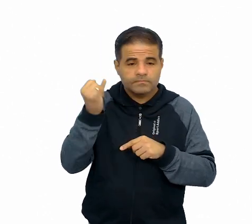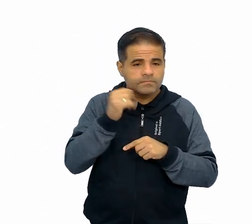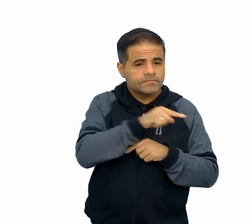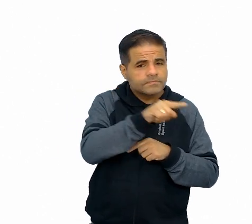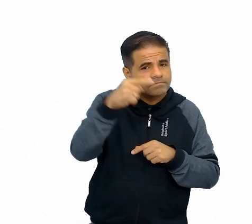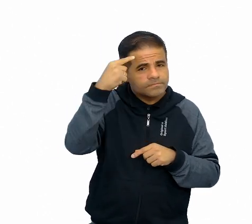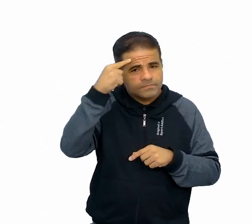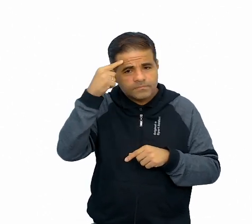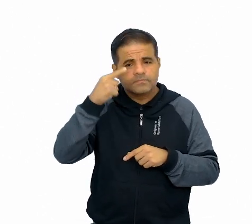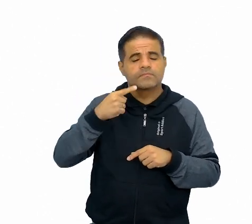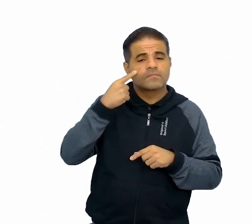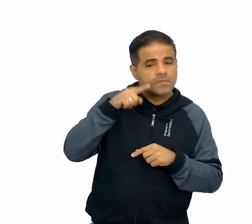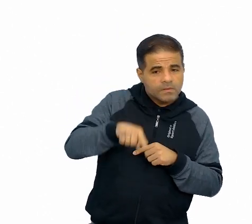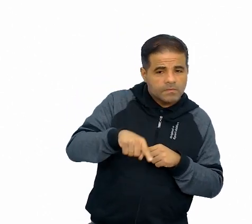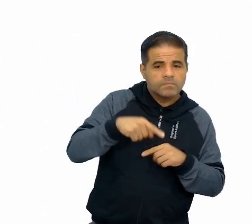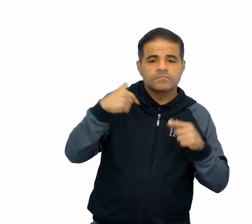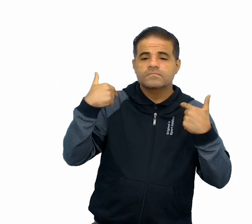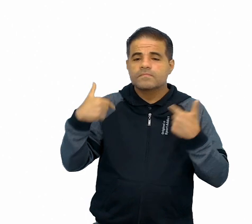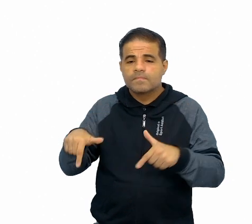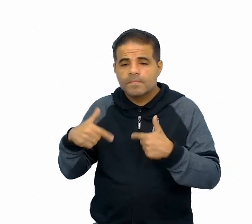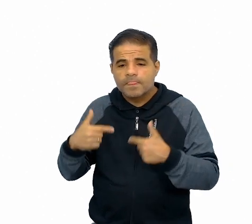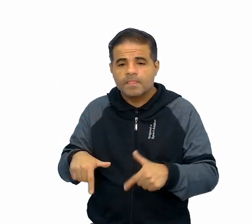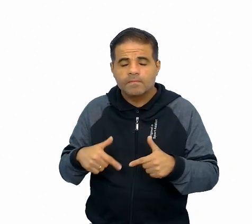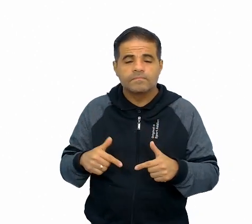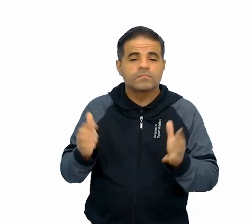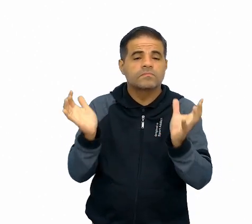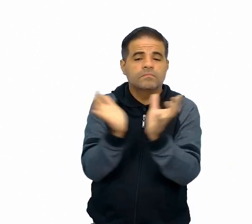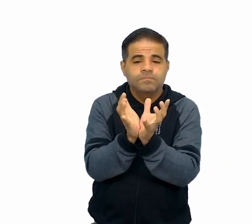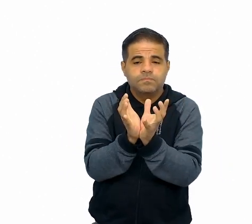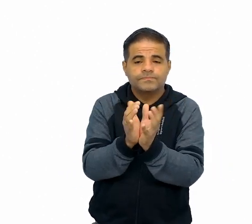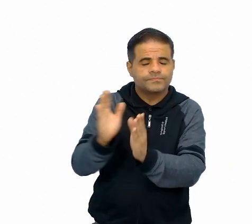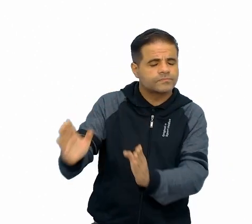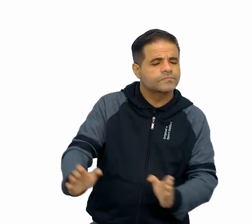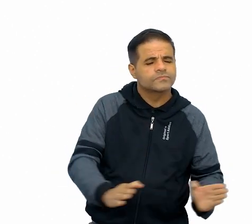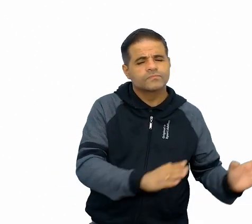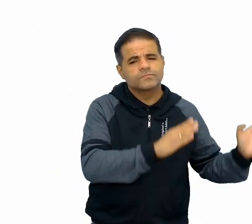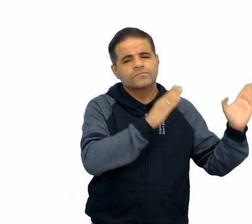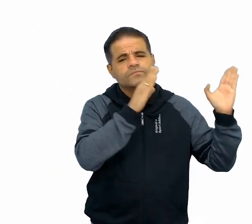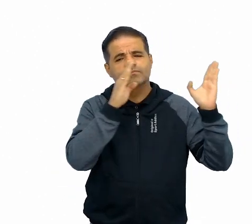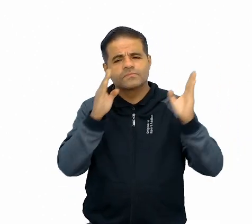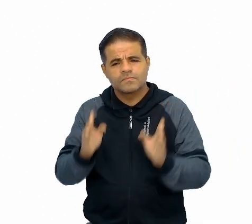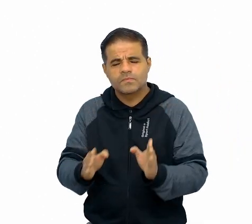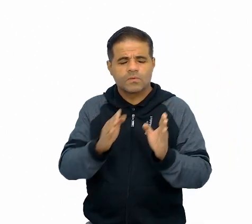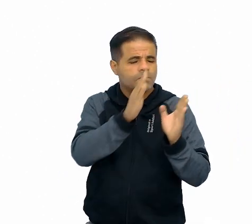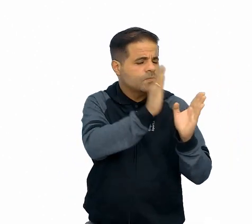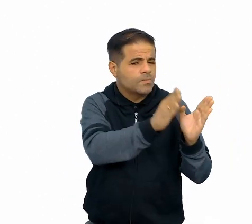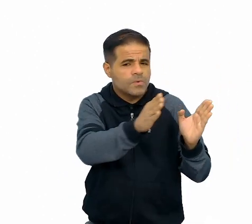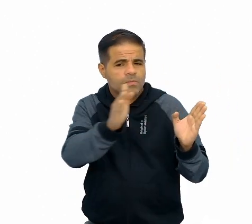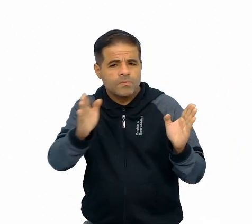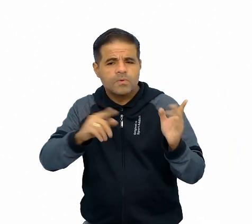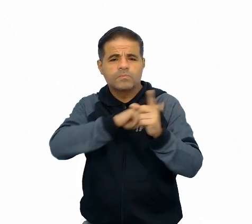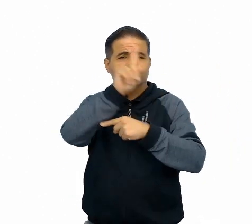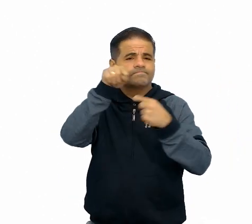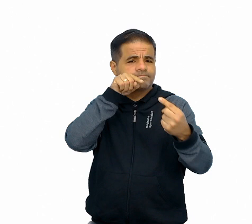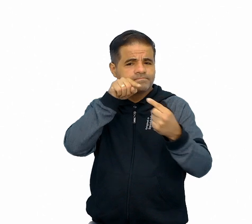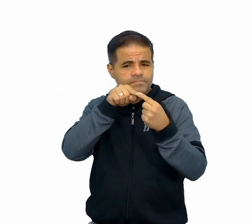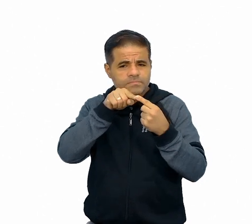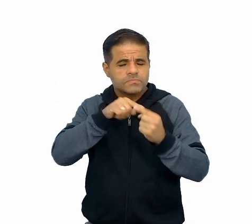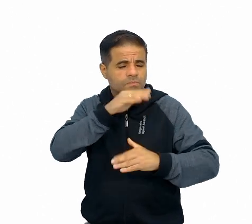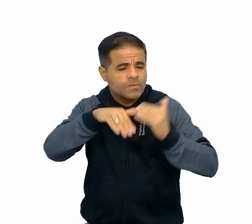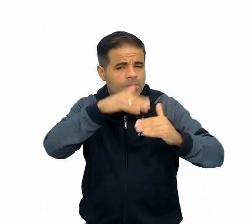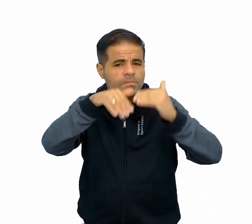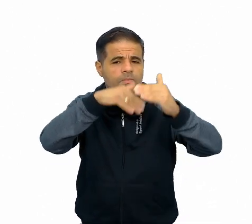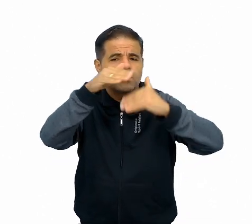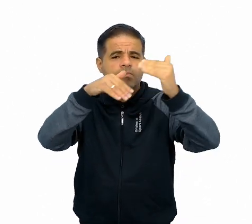vocês prevejam momentos de trabalho coletivo ao longo da sequência, né? Então, qual que é o objetivo de desenvolver um